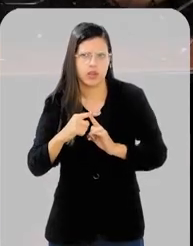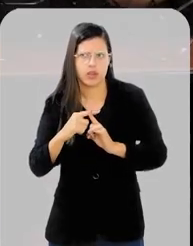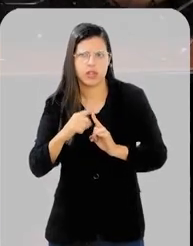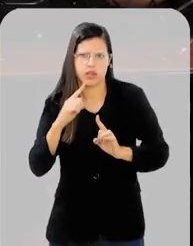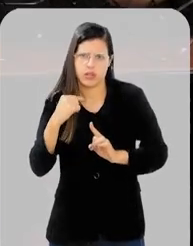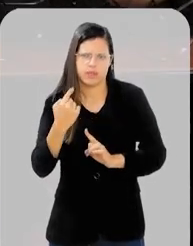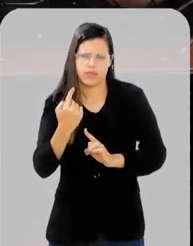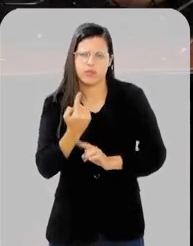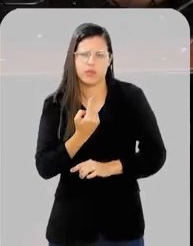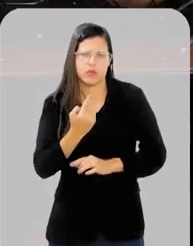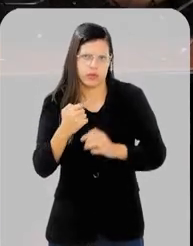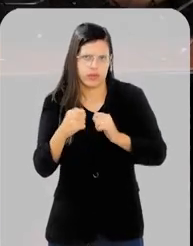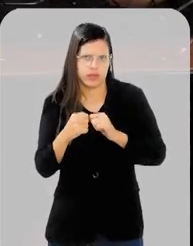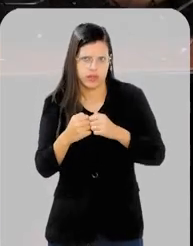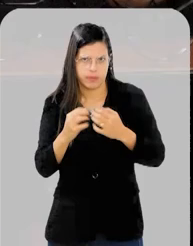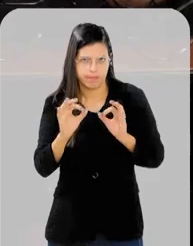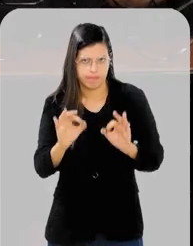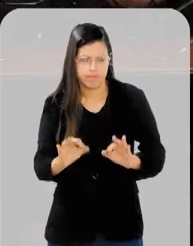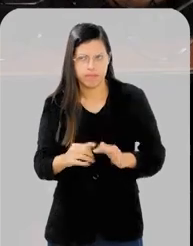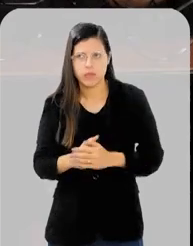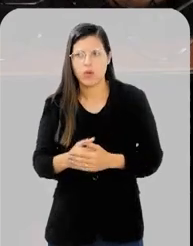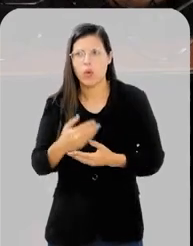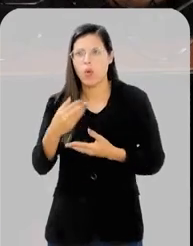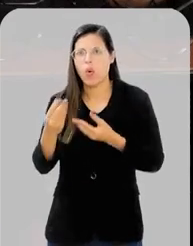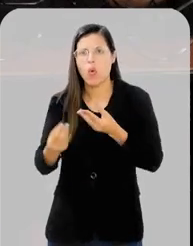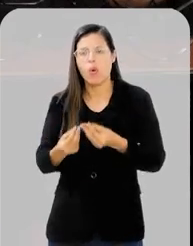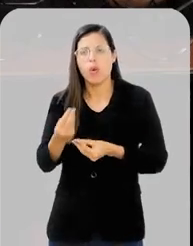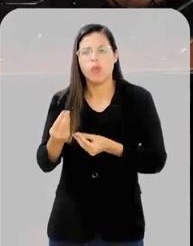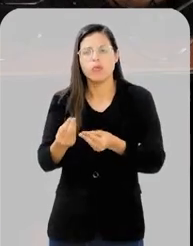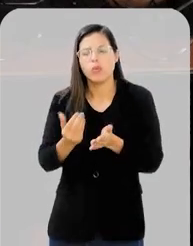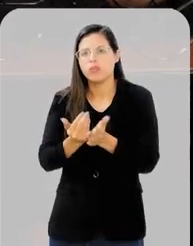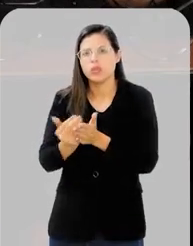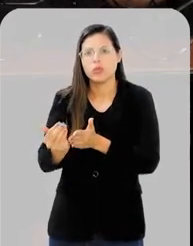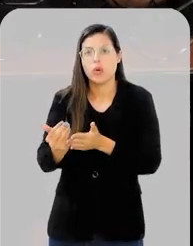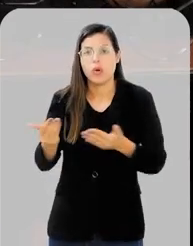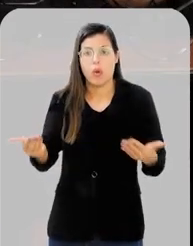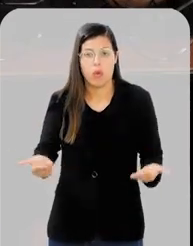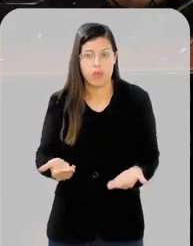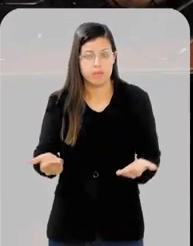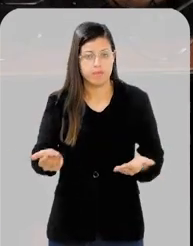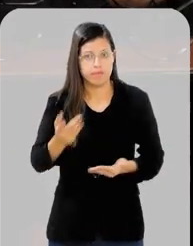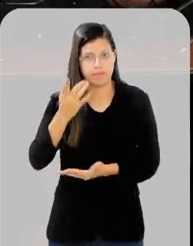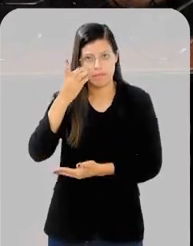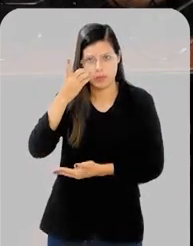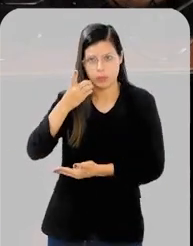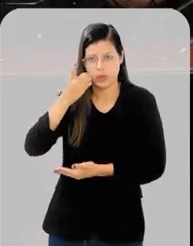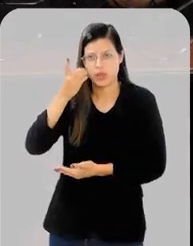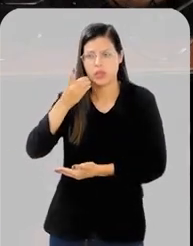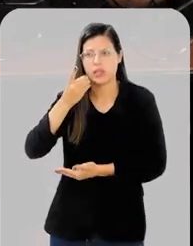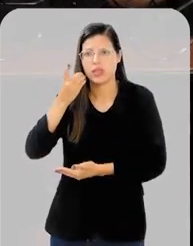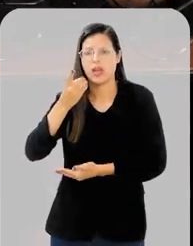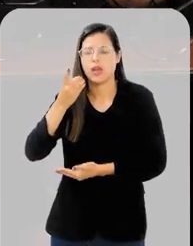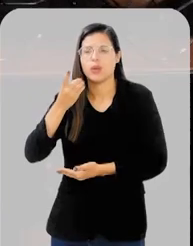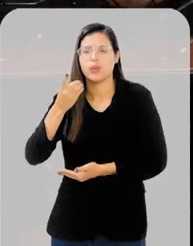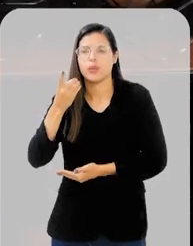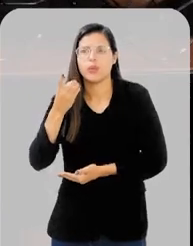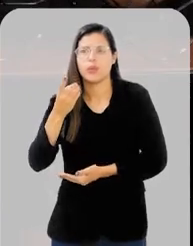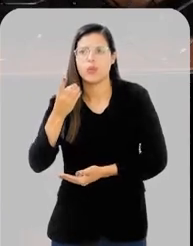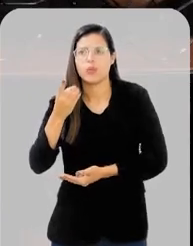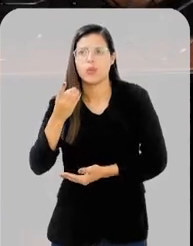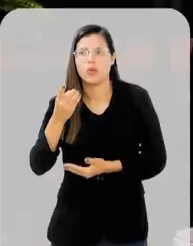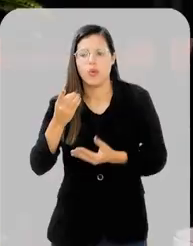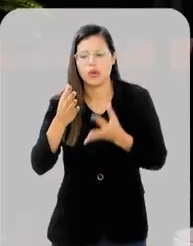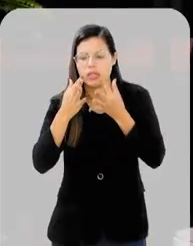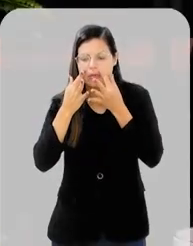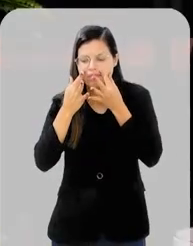nós fazemos como é que surgiu agora enquanto Deputado como é que o que que chamou